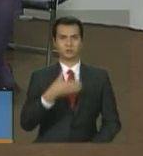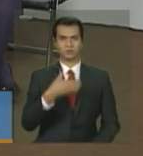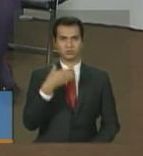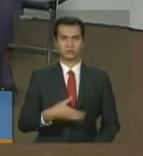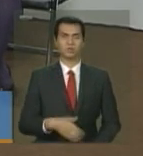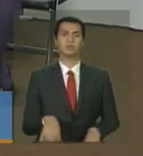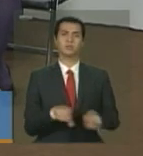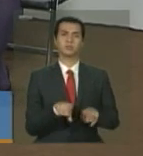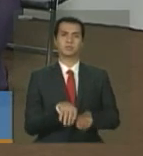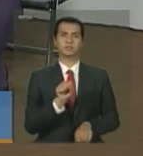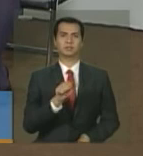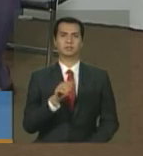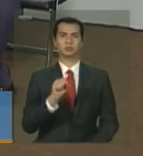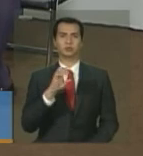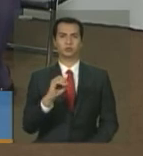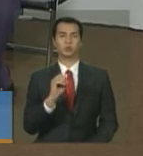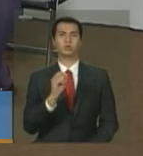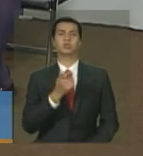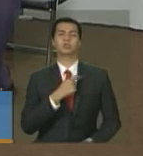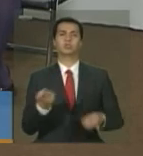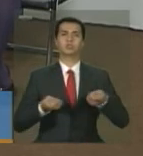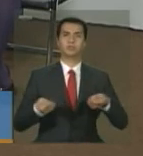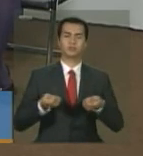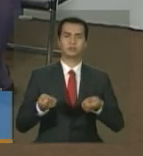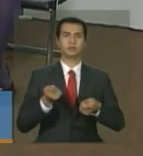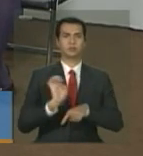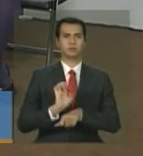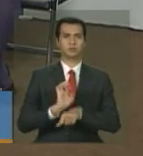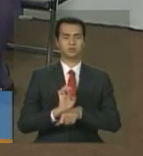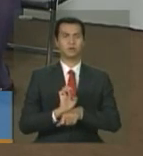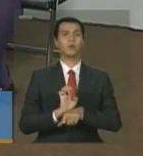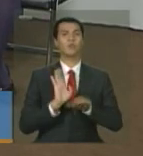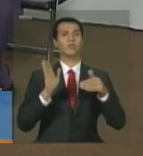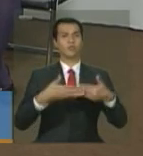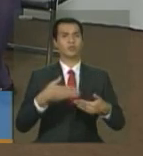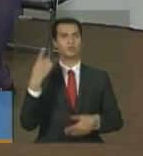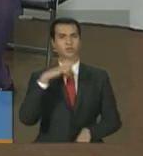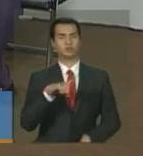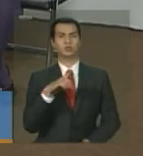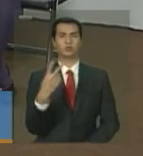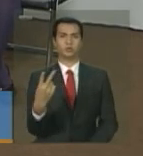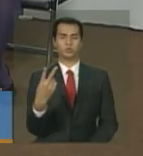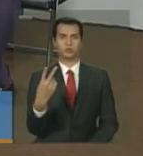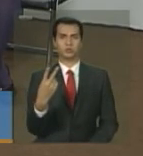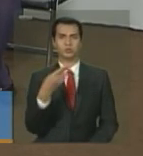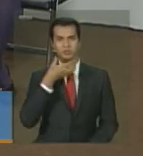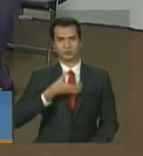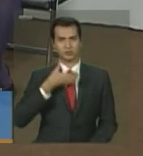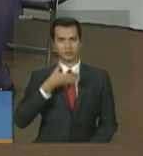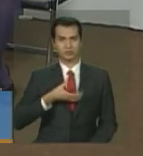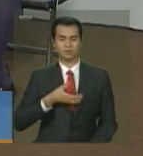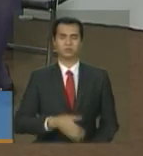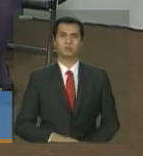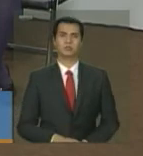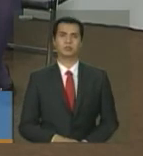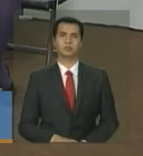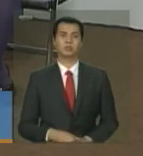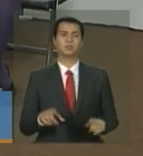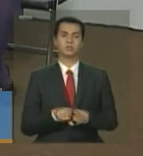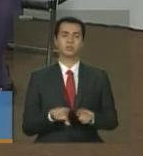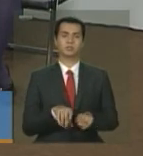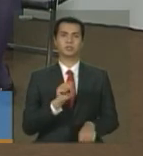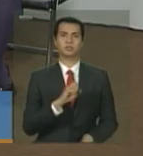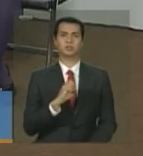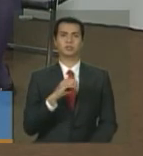que abriu Dezessete de Outubro e fecha Dois de Dezembro além desse nós temos aí o sucesso